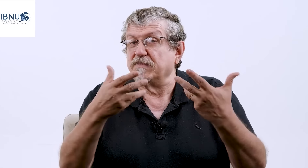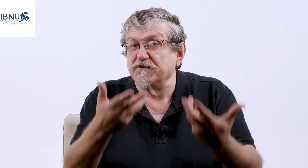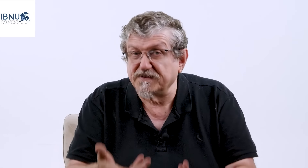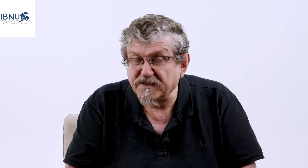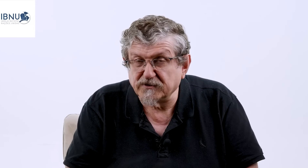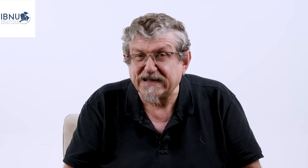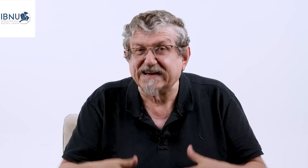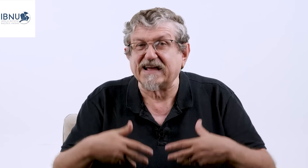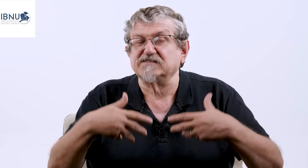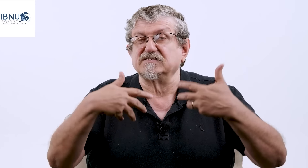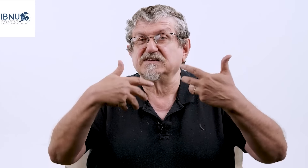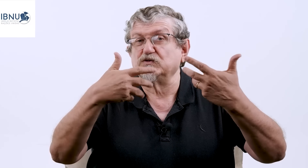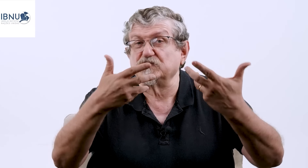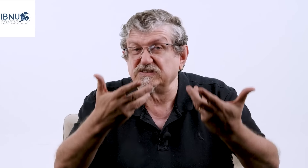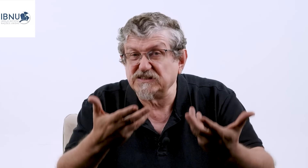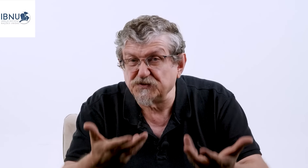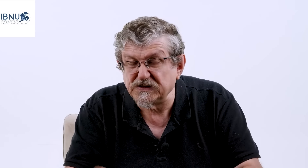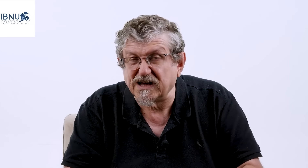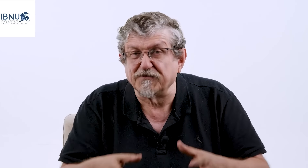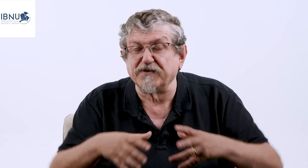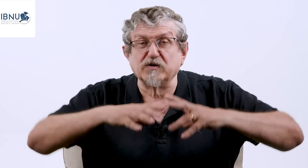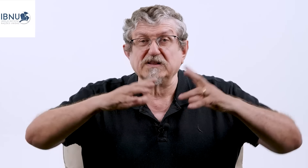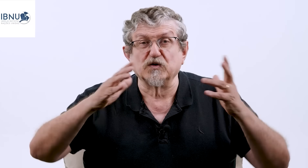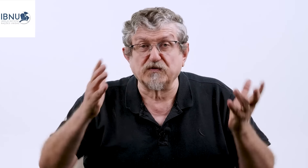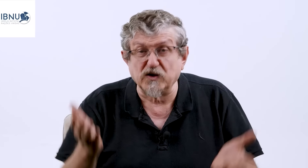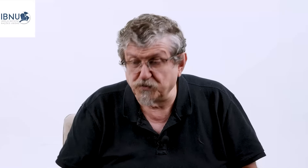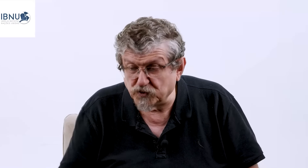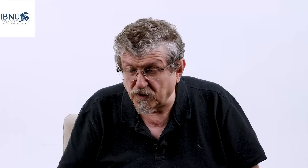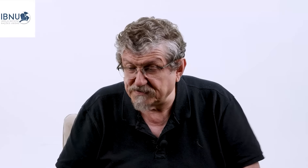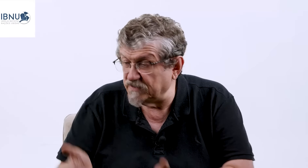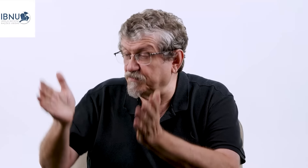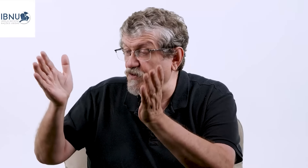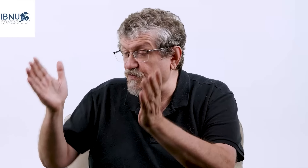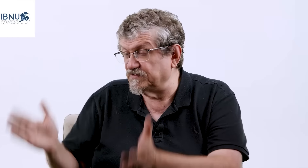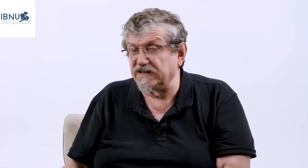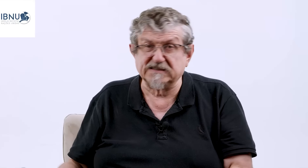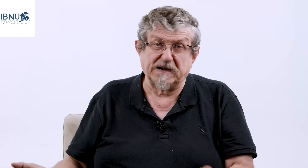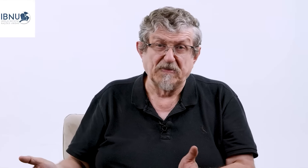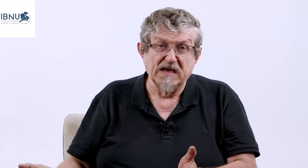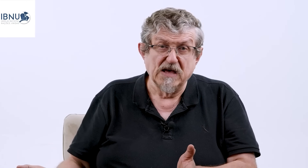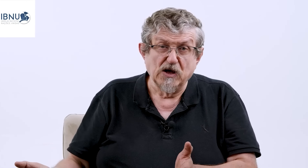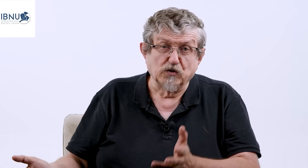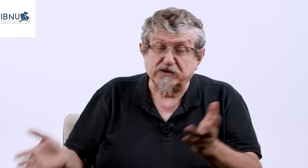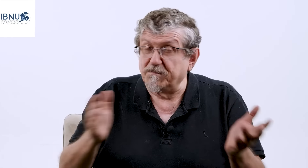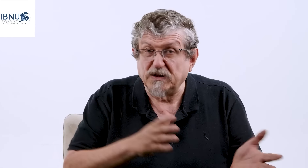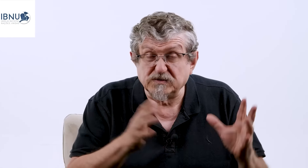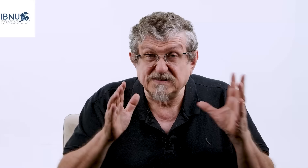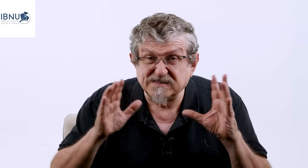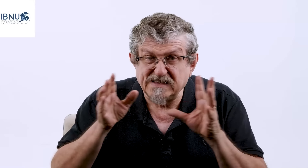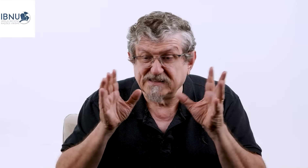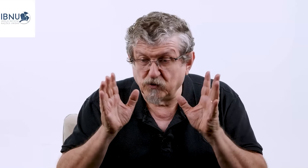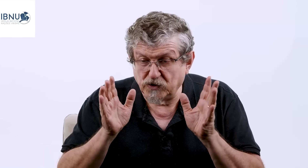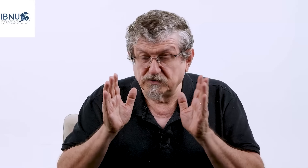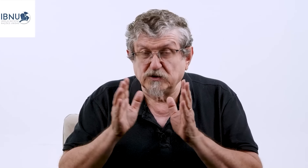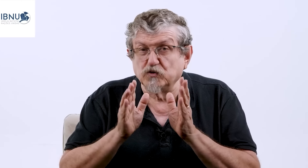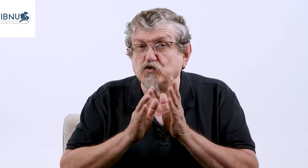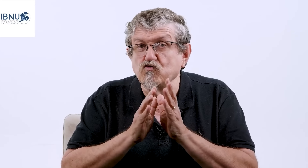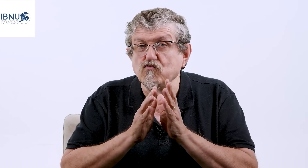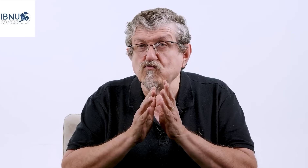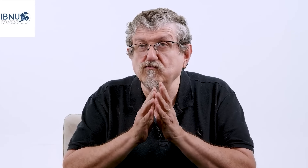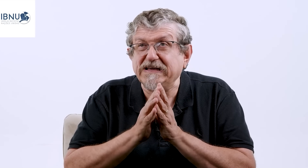até a manifestação da graça de Deus, o que significa a fé, o que Deus fez por nós. Aí depois você entra nos capítulos de 6 a 8,